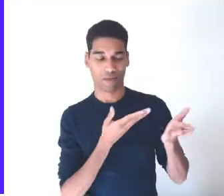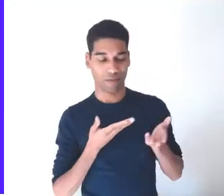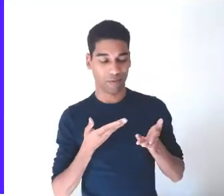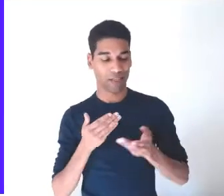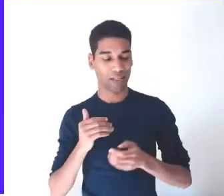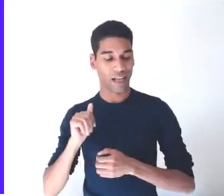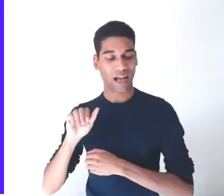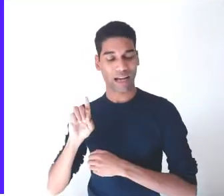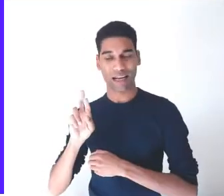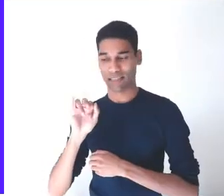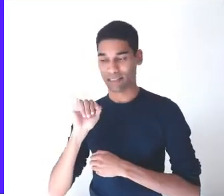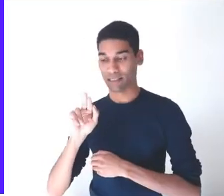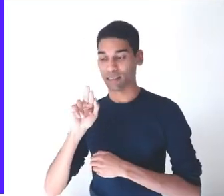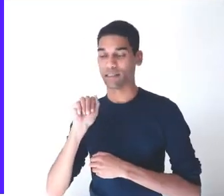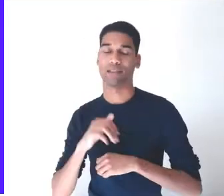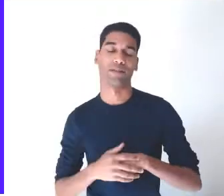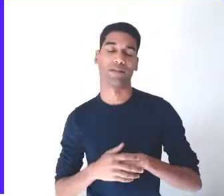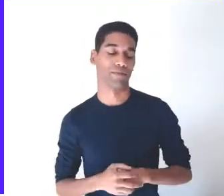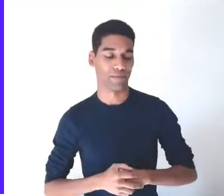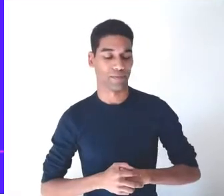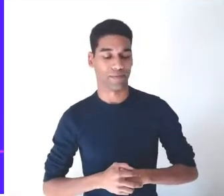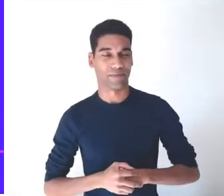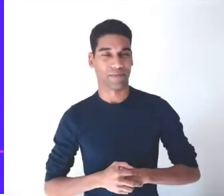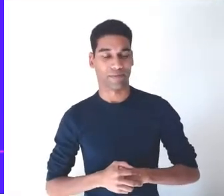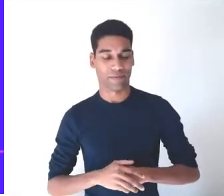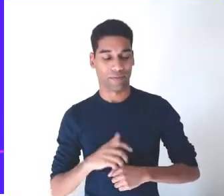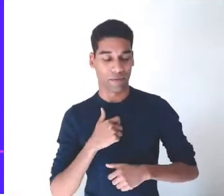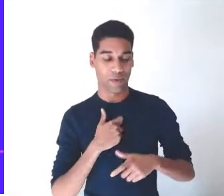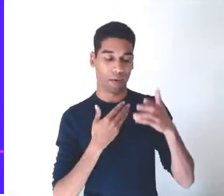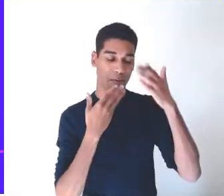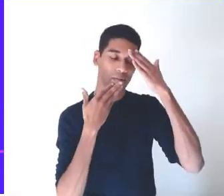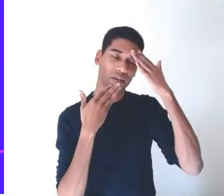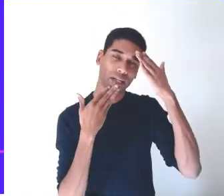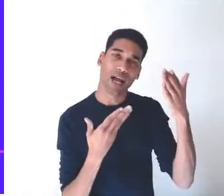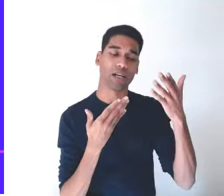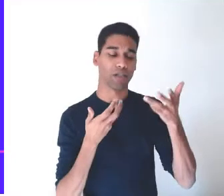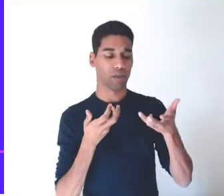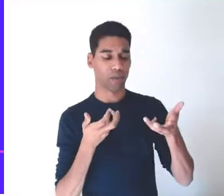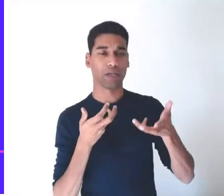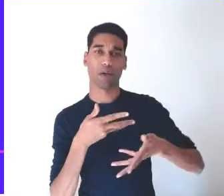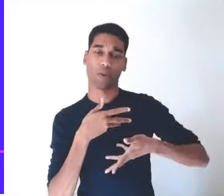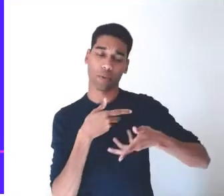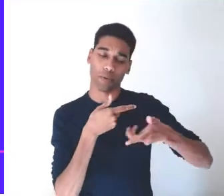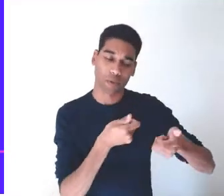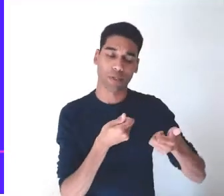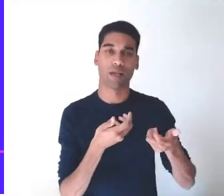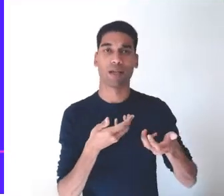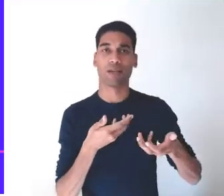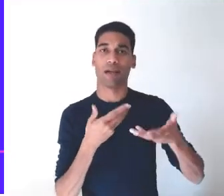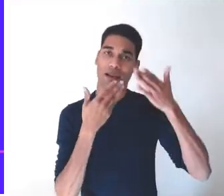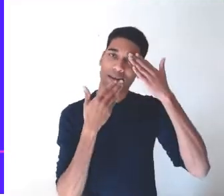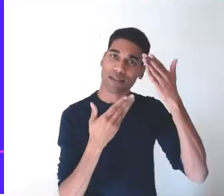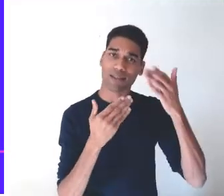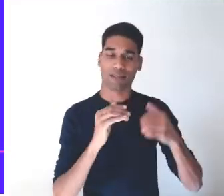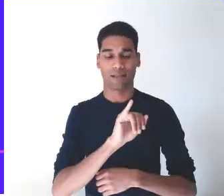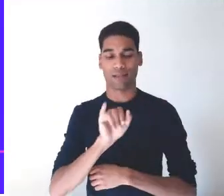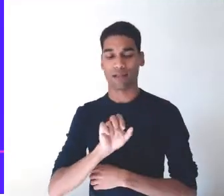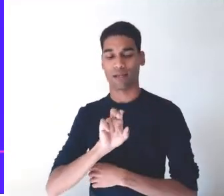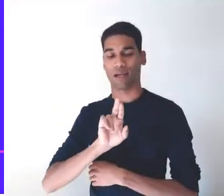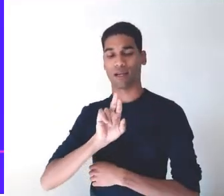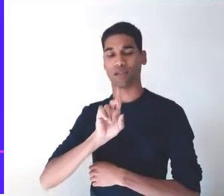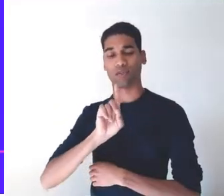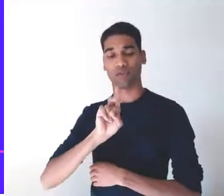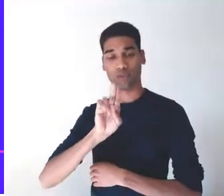Obrigada, eu queria agradecer, Fábio, pelo convite, agradecer a GEDUCA, eu admiro muito, eu vi essa ideia nascer